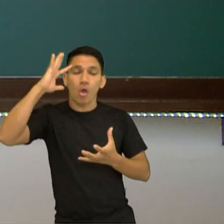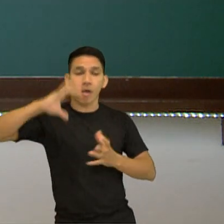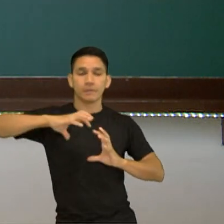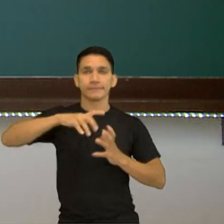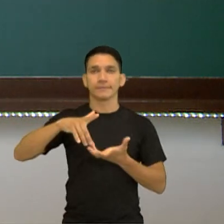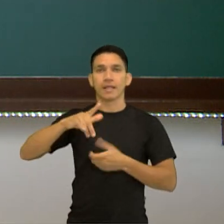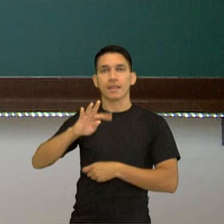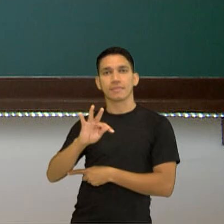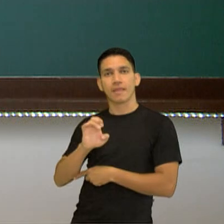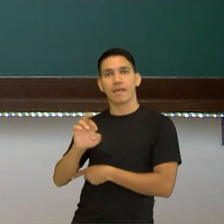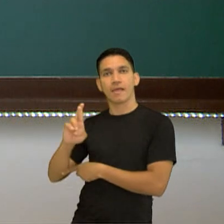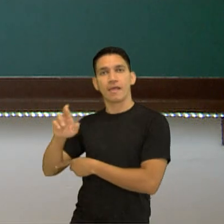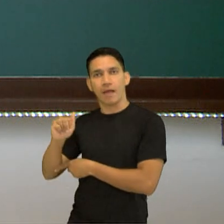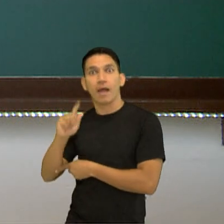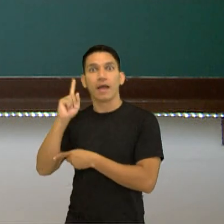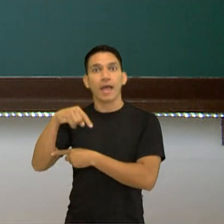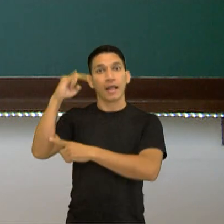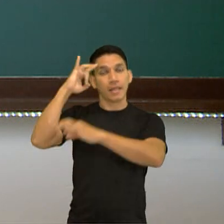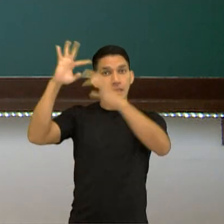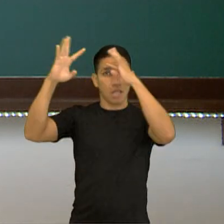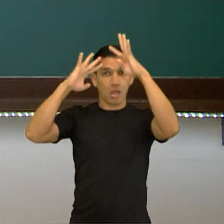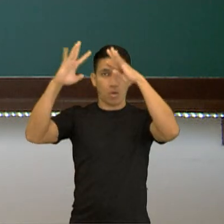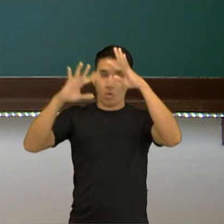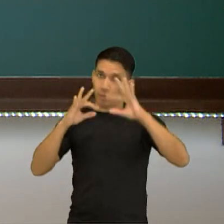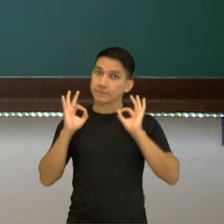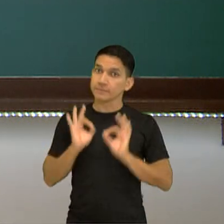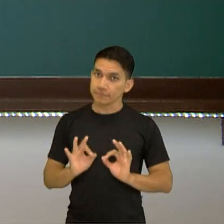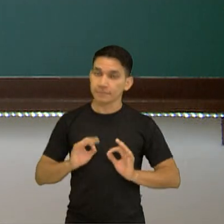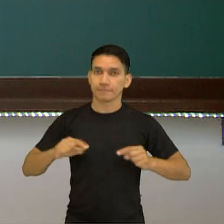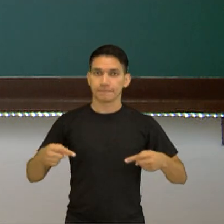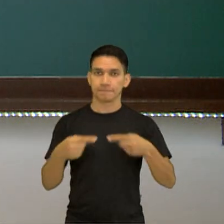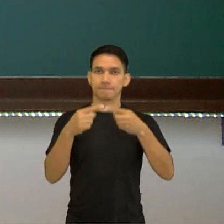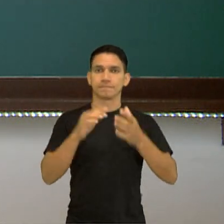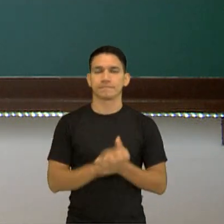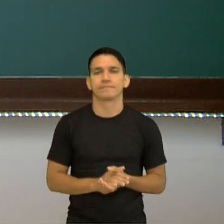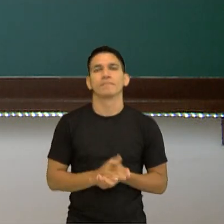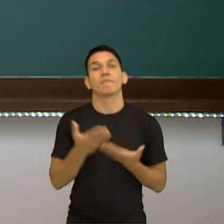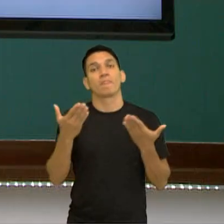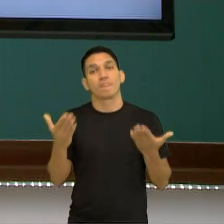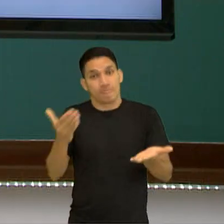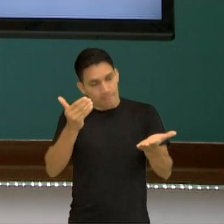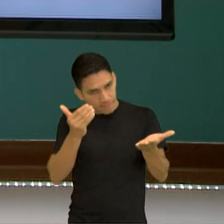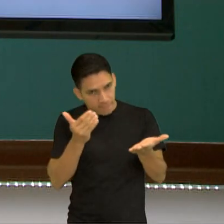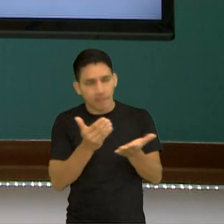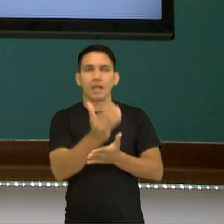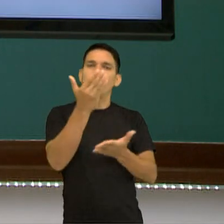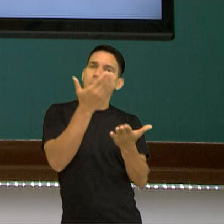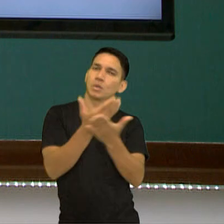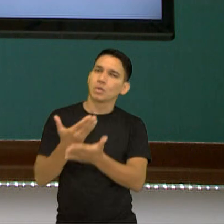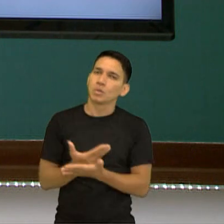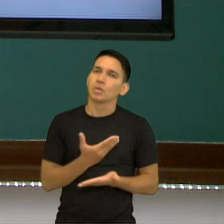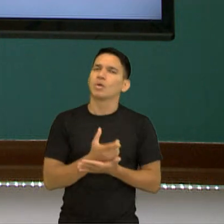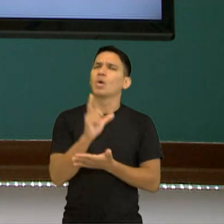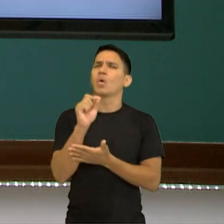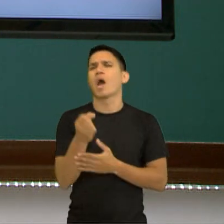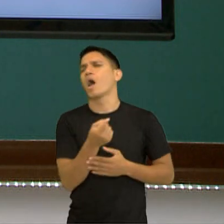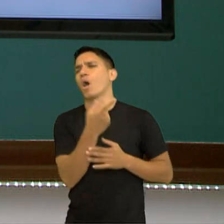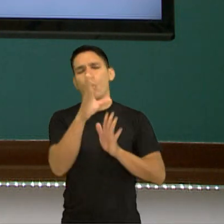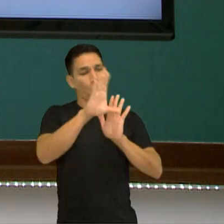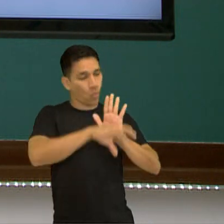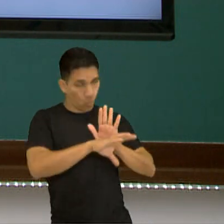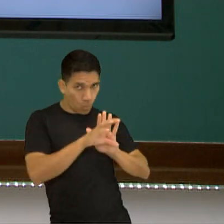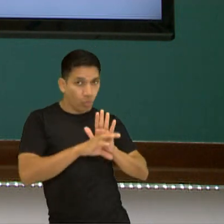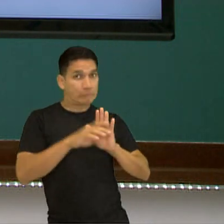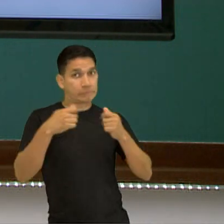atualmente reconhece como sendo teorias adequadas. E para esse estudo, a gente tem que ter alguns conceitos